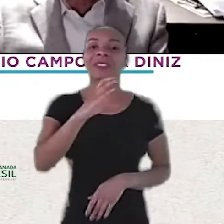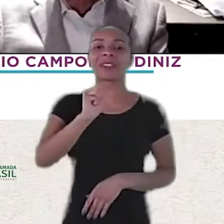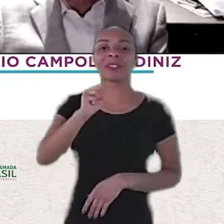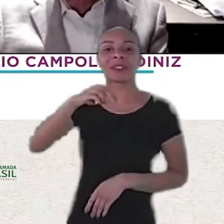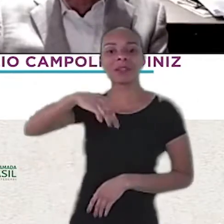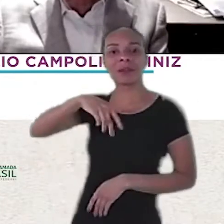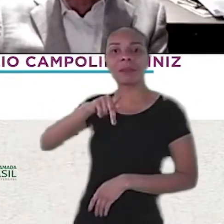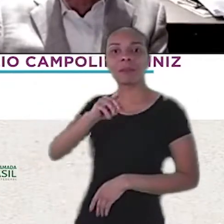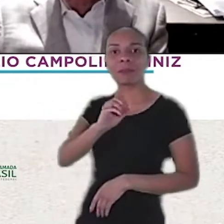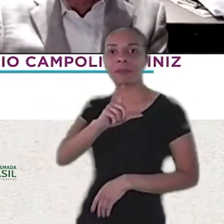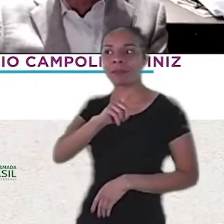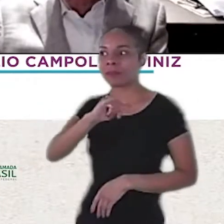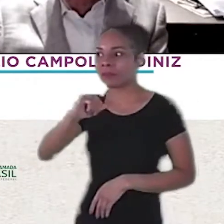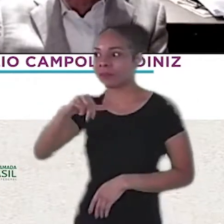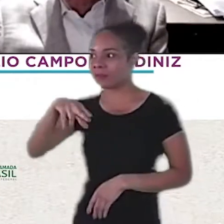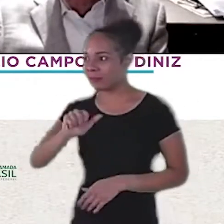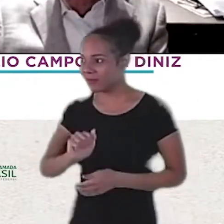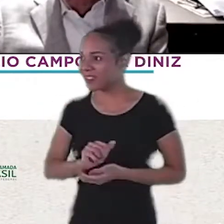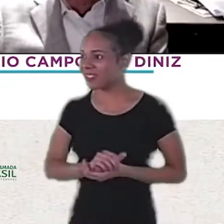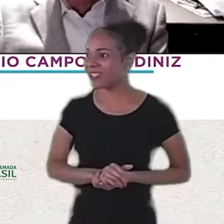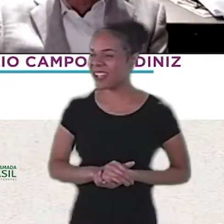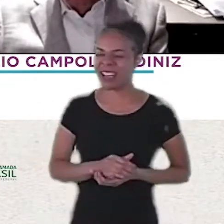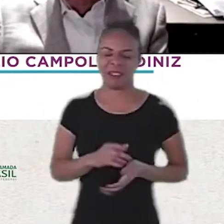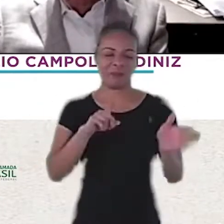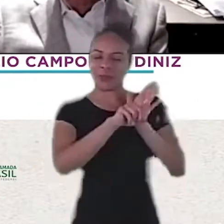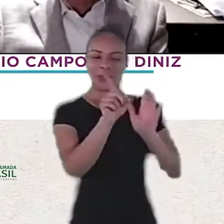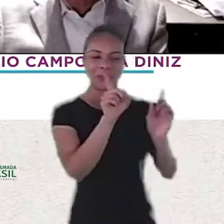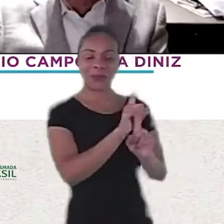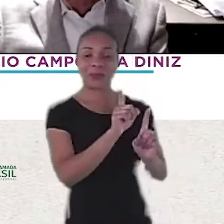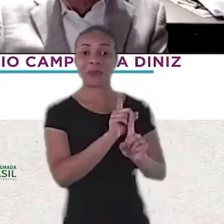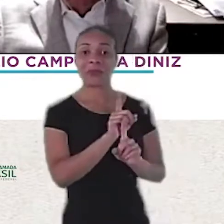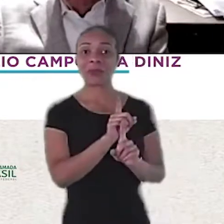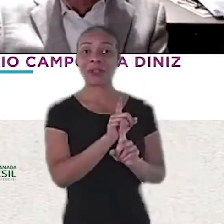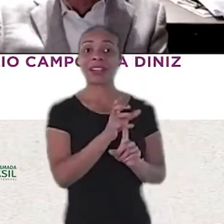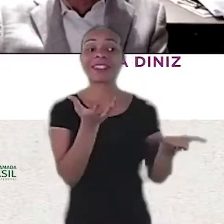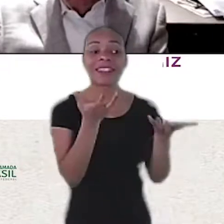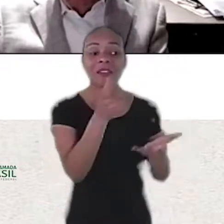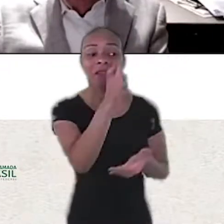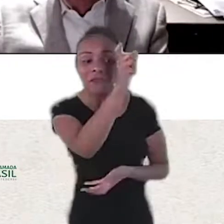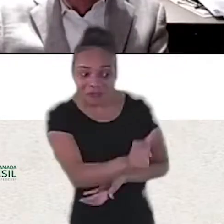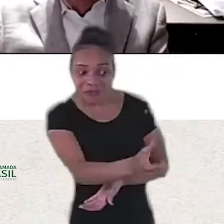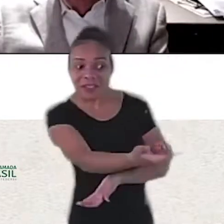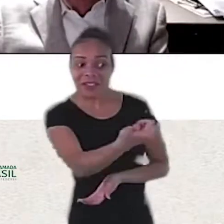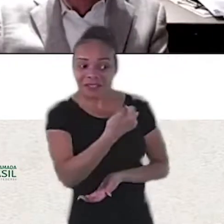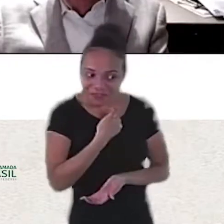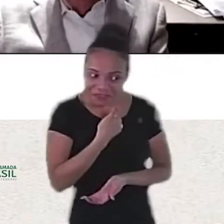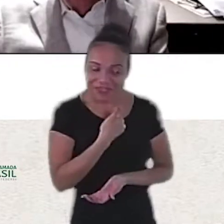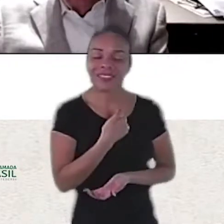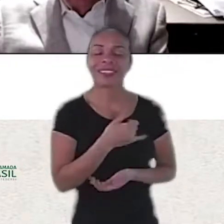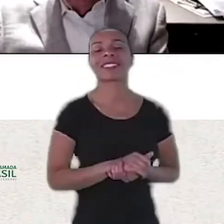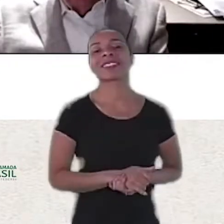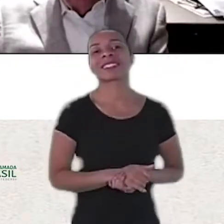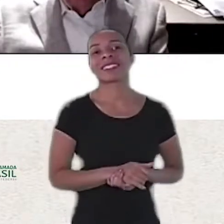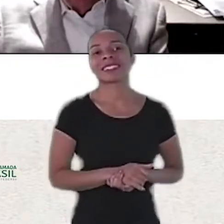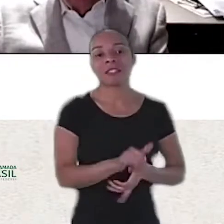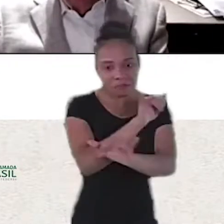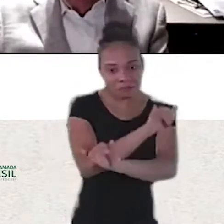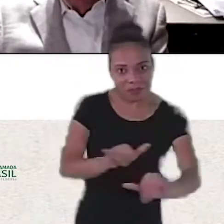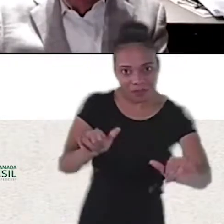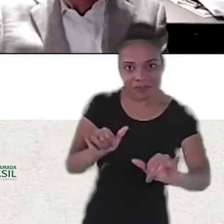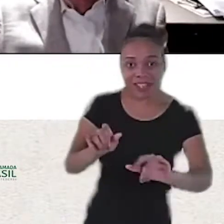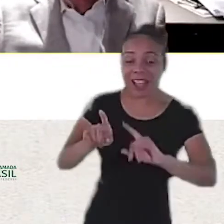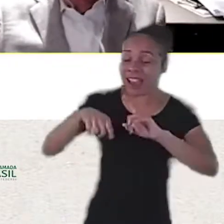Não vou fazer pergunta não, porque eu tenho umas 5 perguntas para fazer. Eu vou querer ouvir o Campolina antes para depois usar o que ele falar contra ele mesmo.